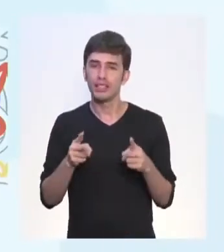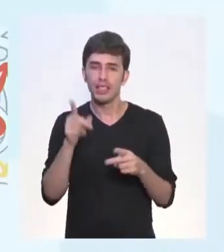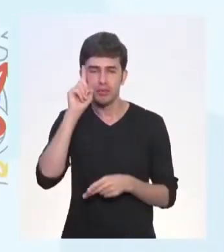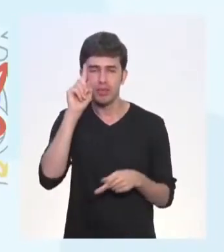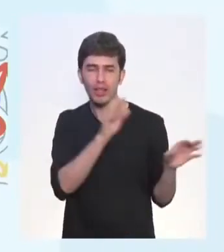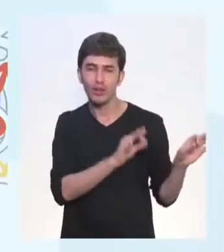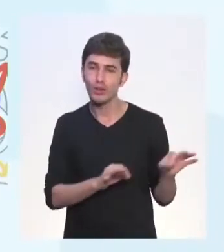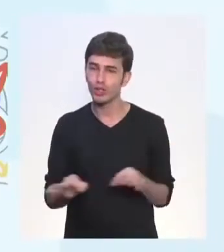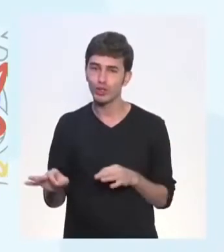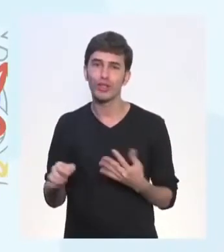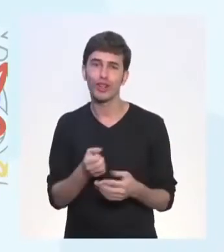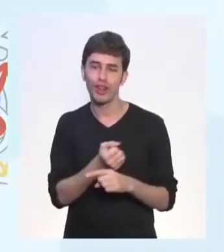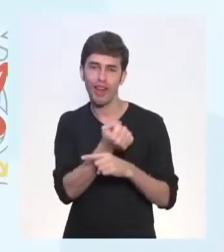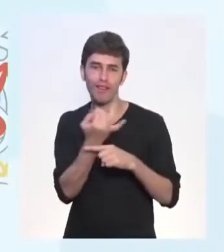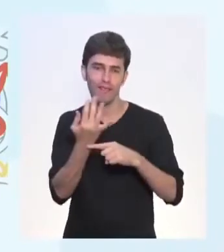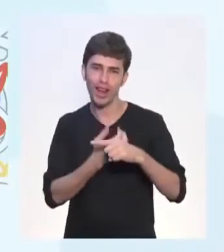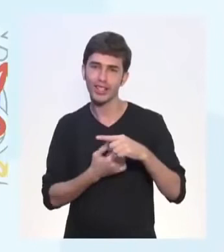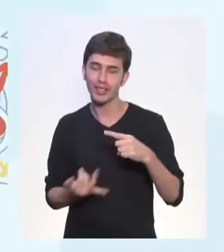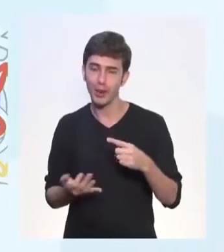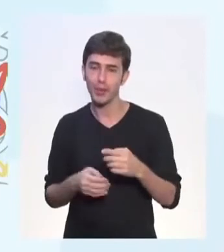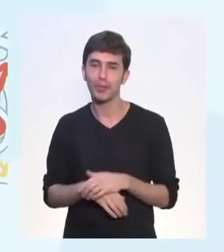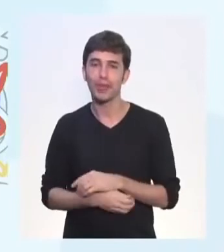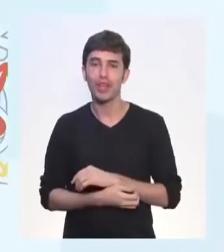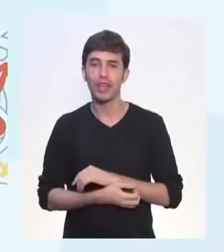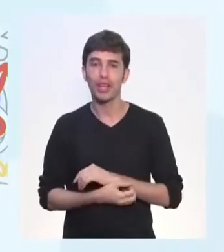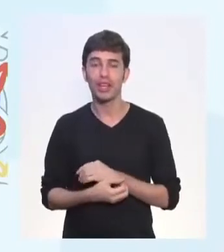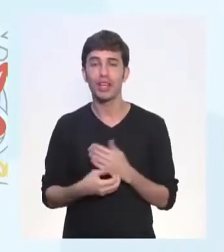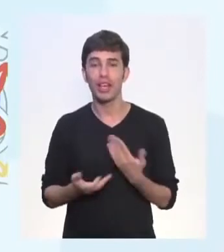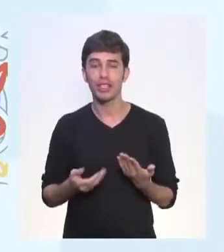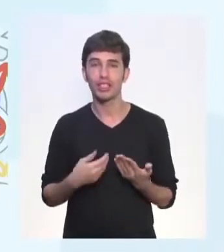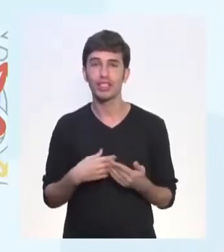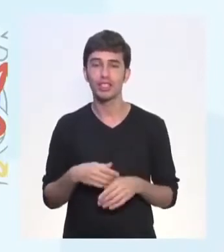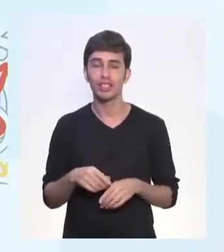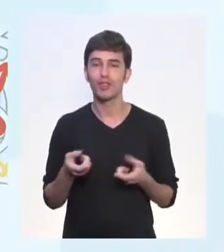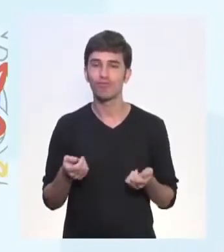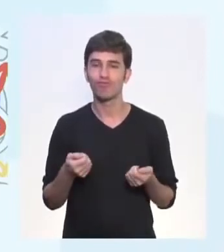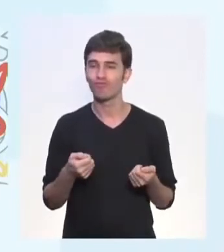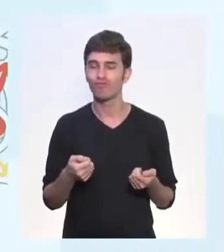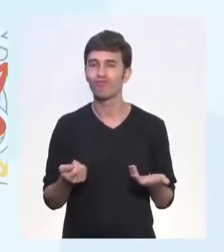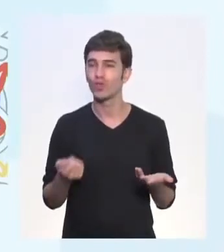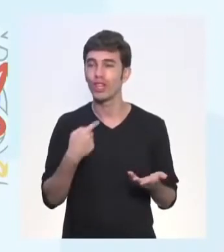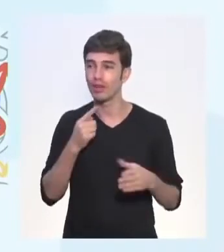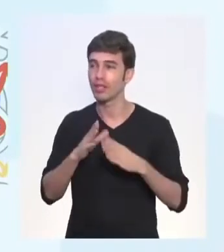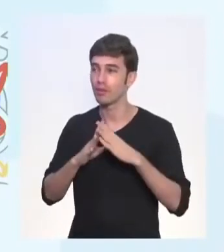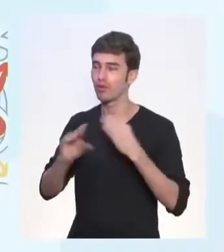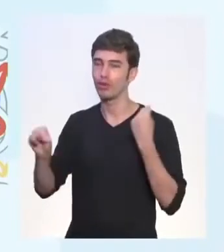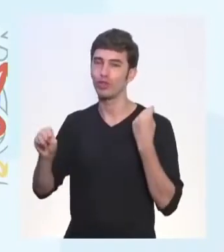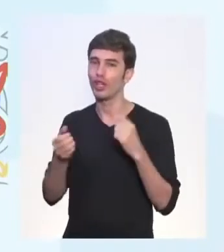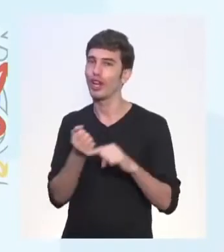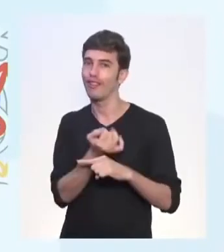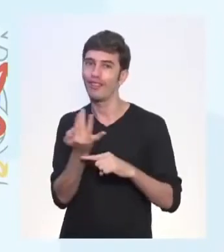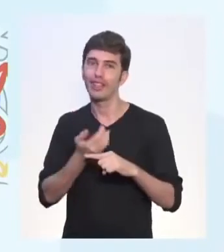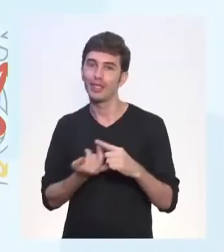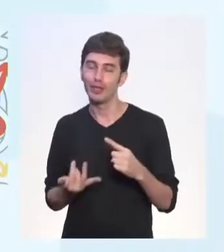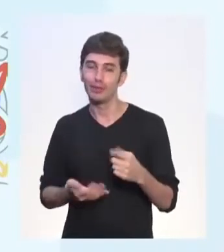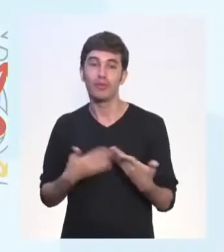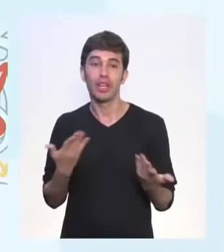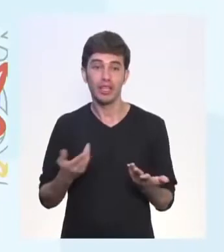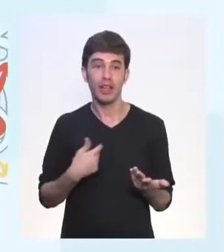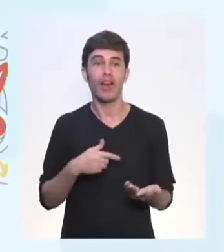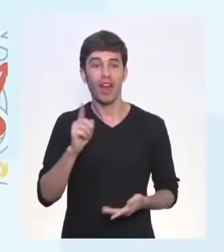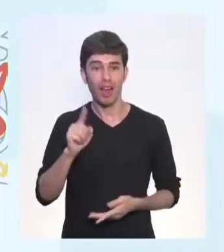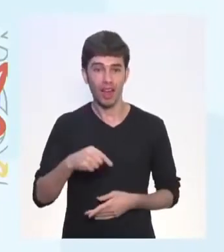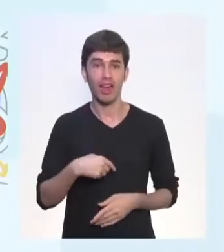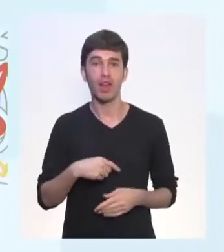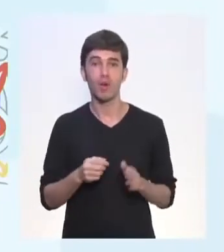cotidiano, na nossa rotina matemática, de uma forma que não dá para escapar dela, tudo bem? Então, razão é